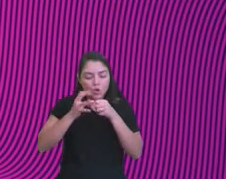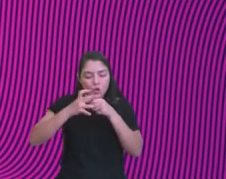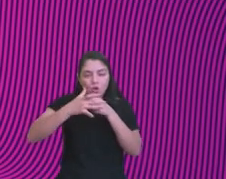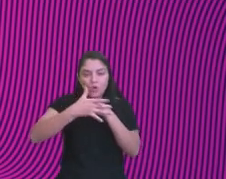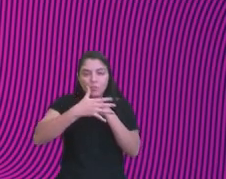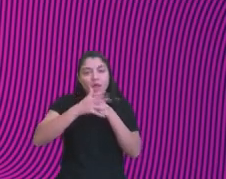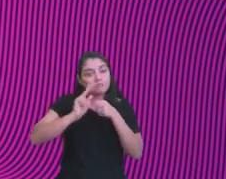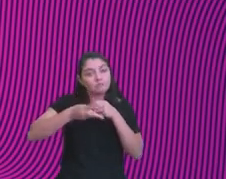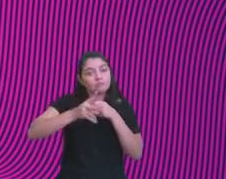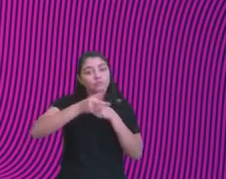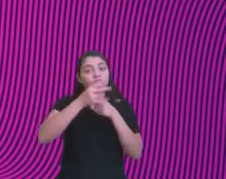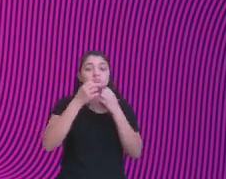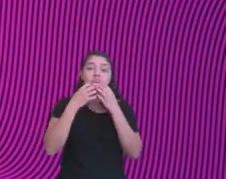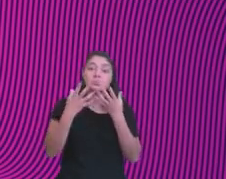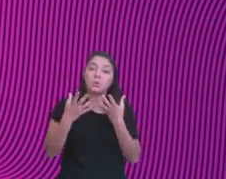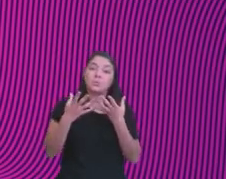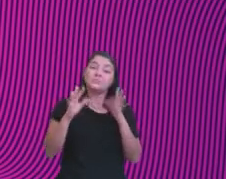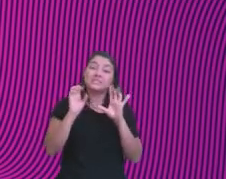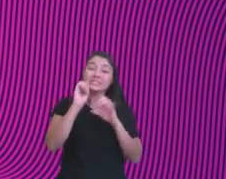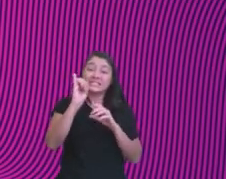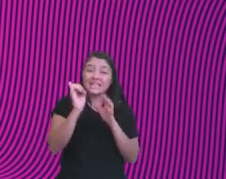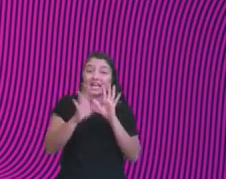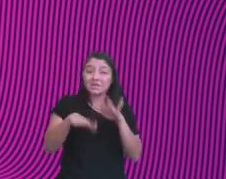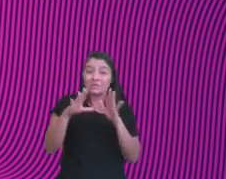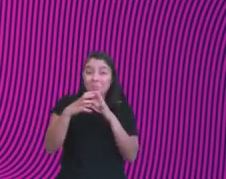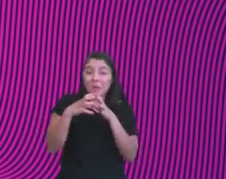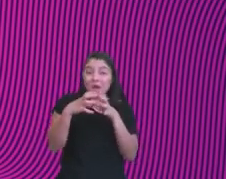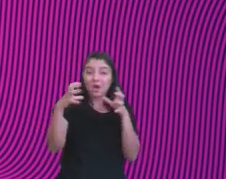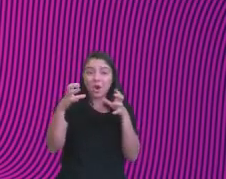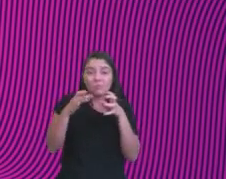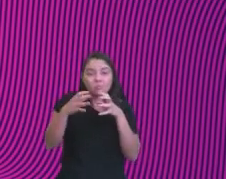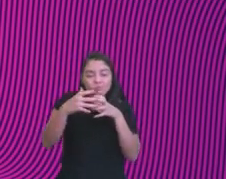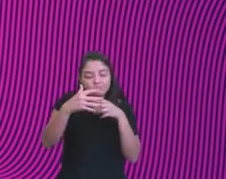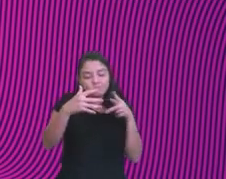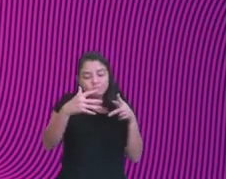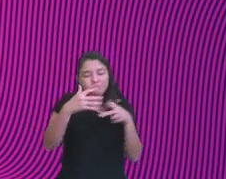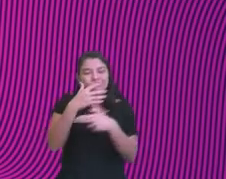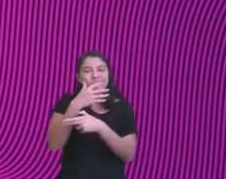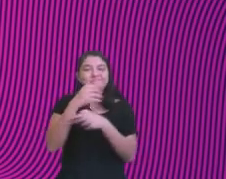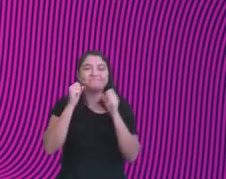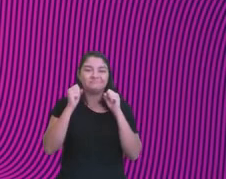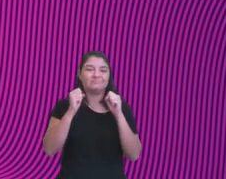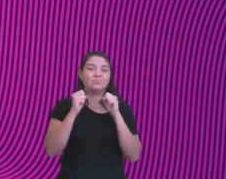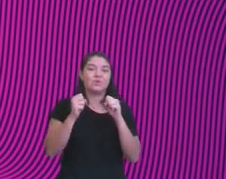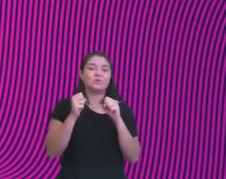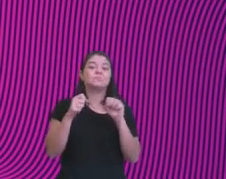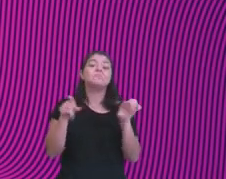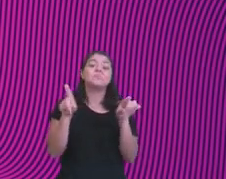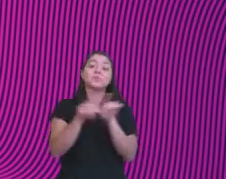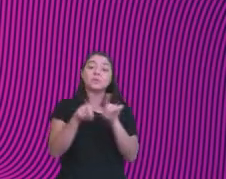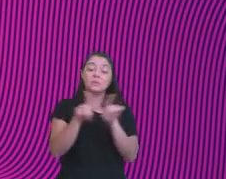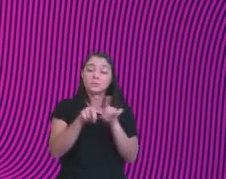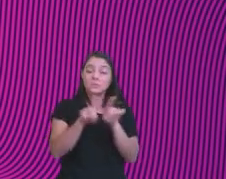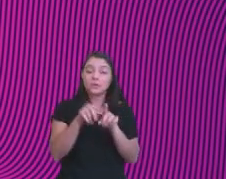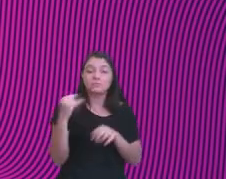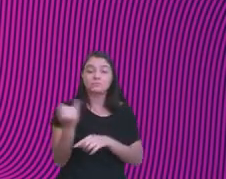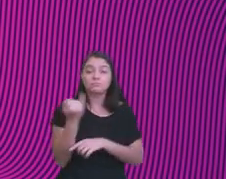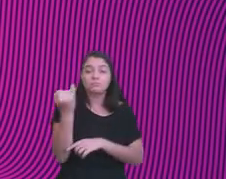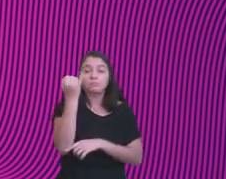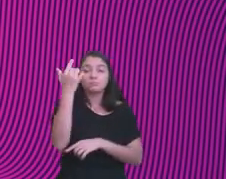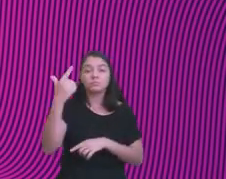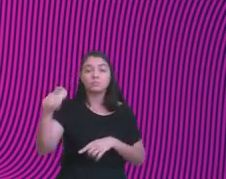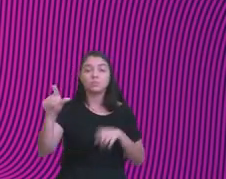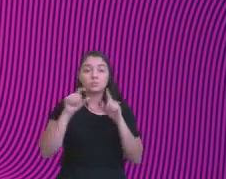controles de imagem é menor. O que eu acho que é interessante chamar a atenção para esse caso é que a lesão do segmento 4B, que